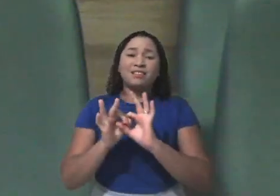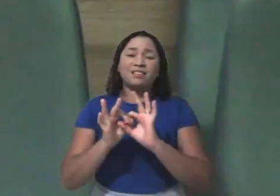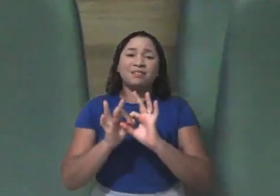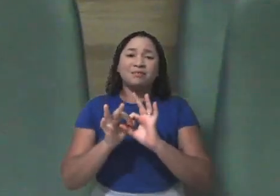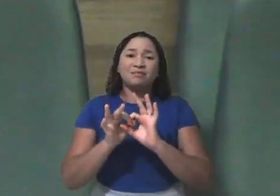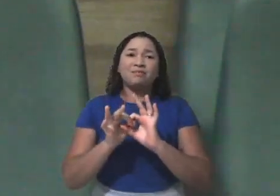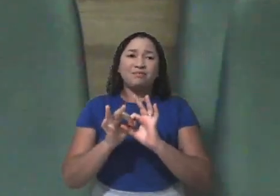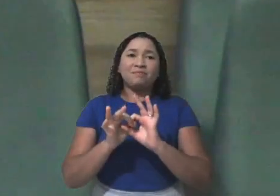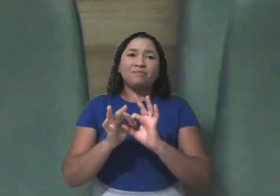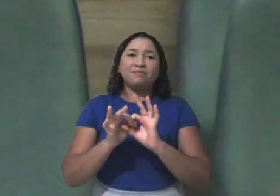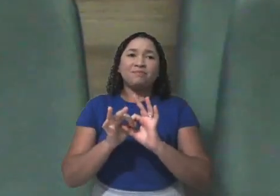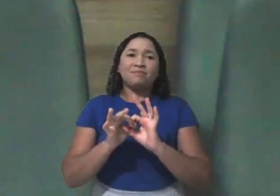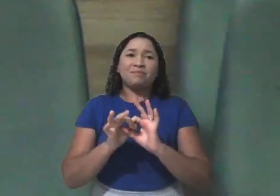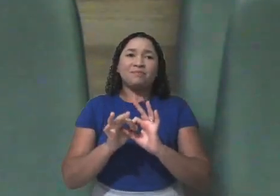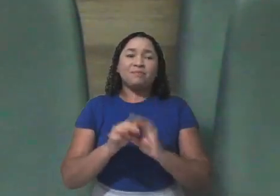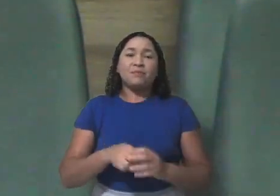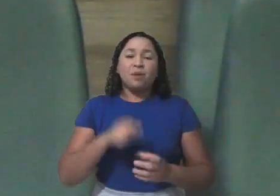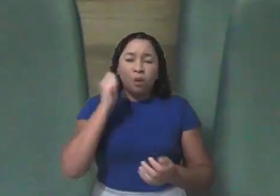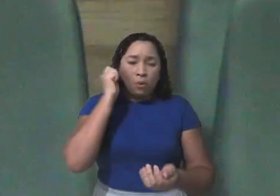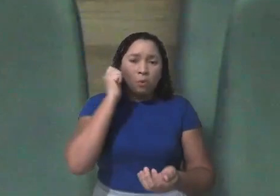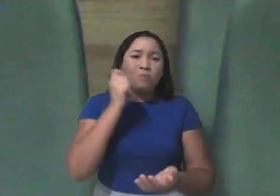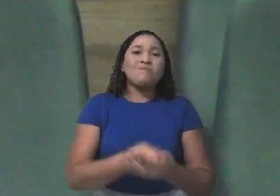lei.